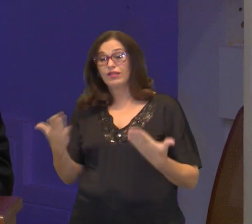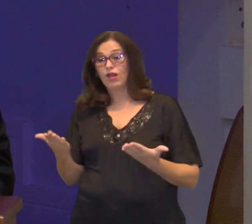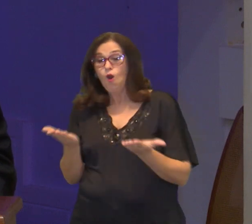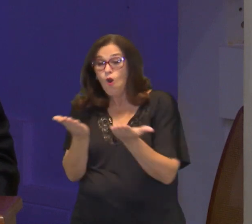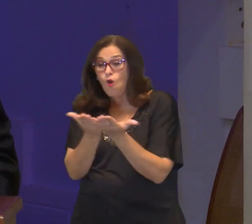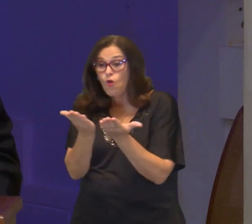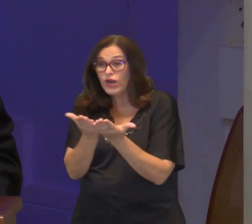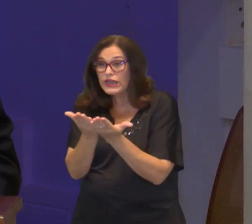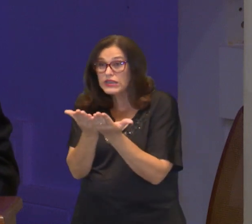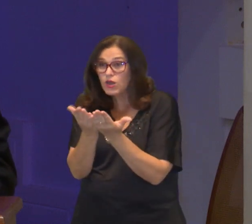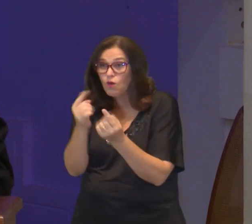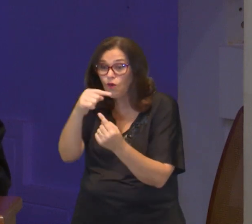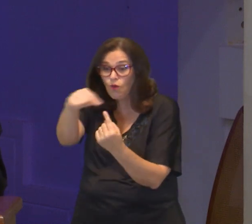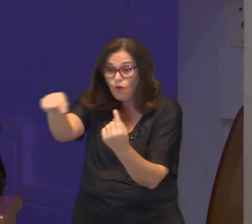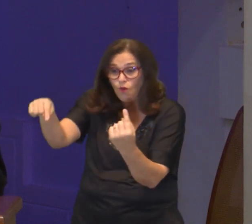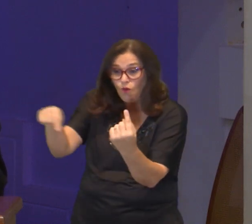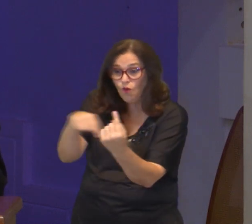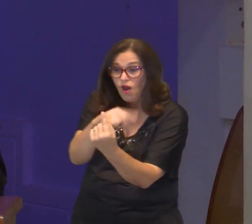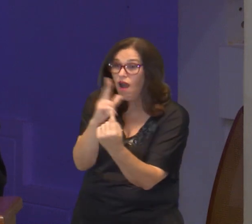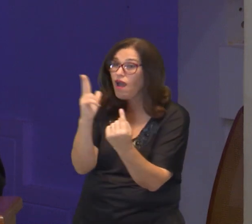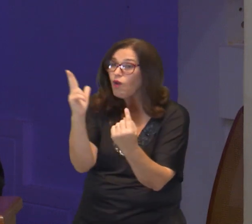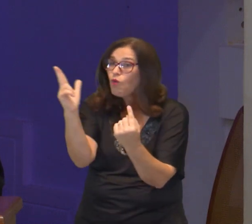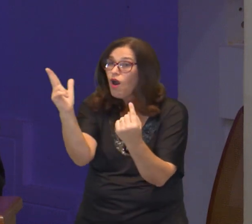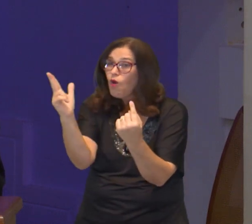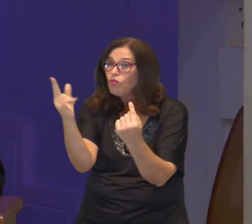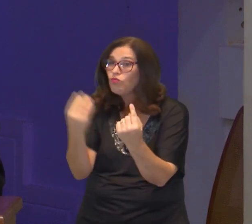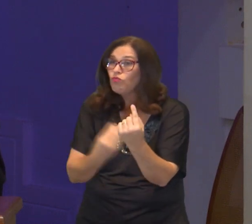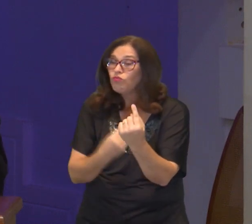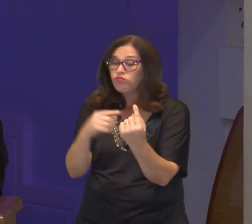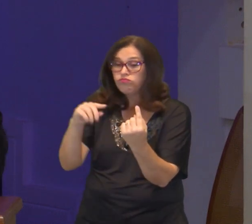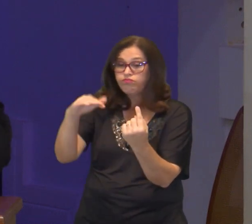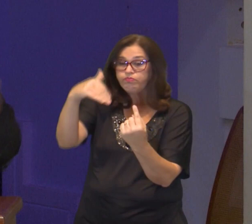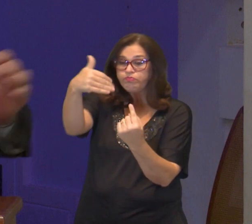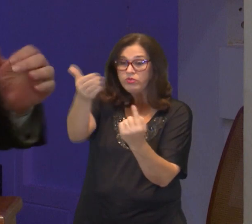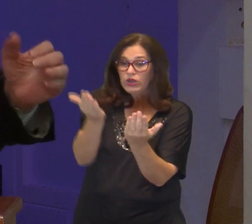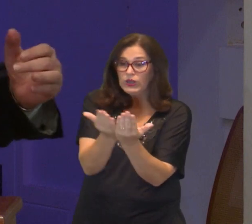cristão periférico é exatamente esse, que ele está ali